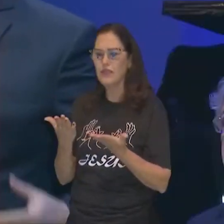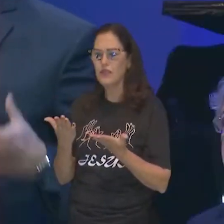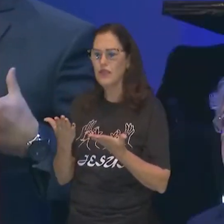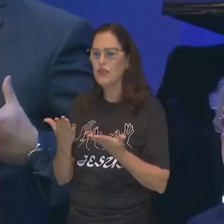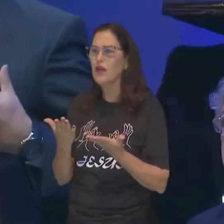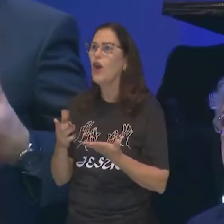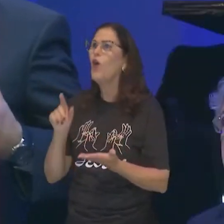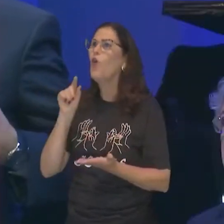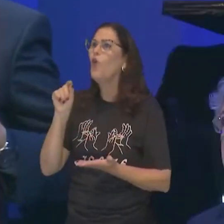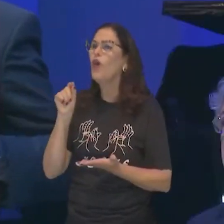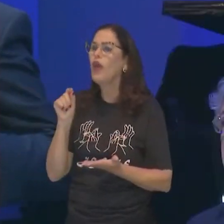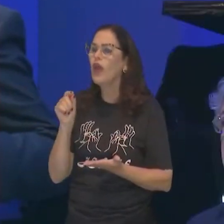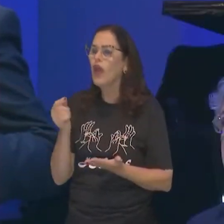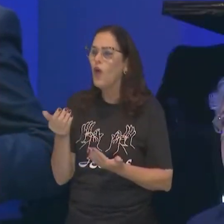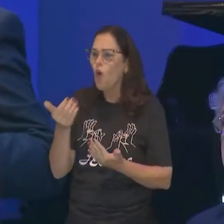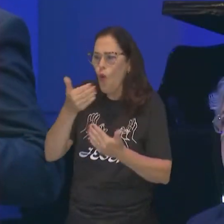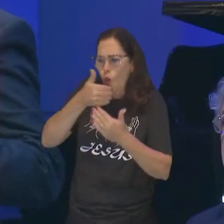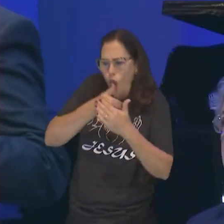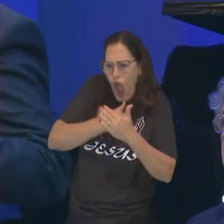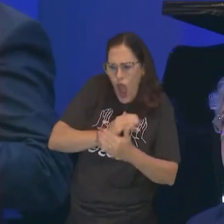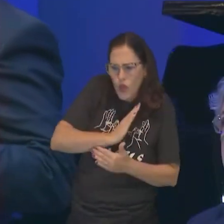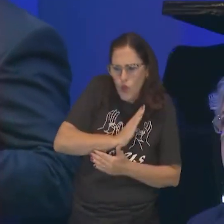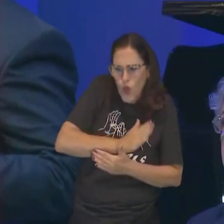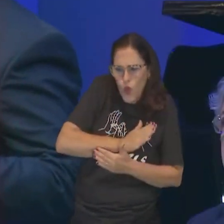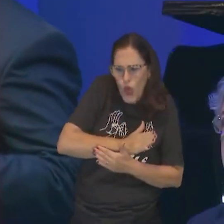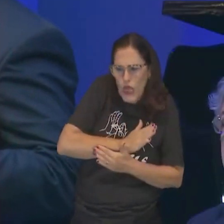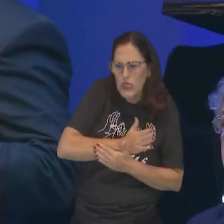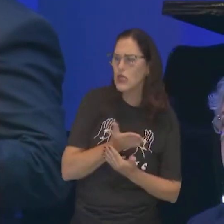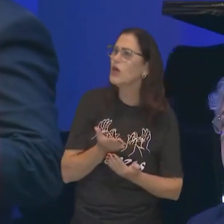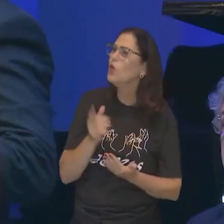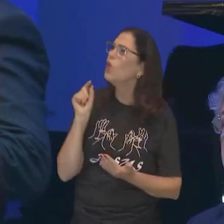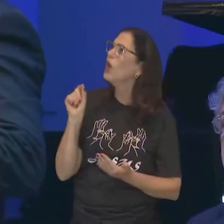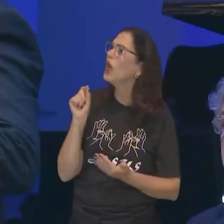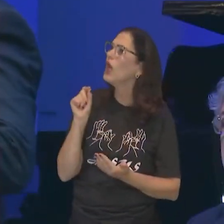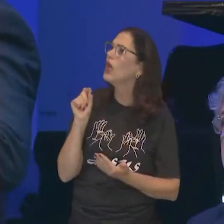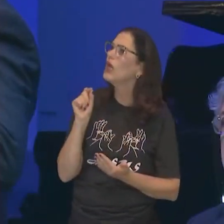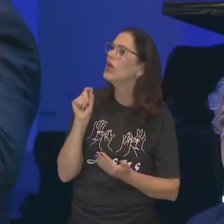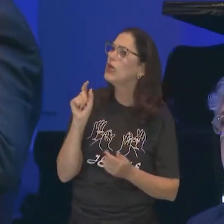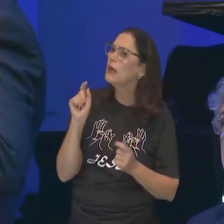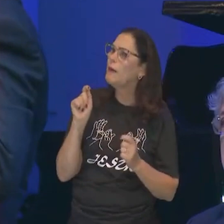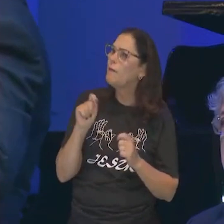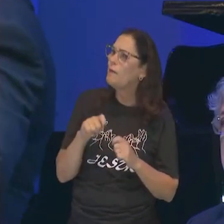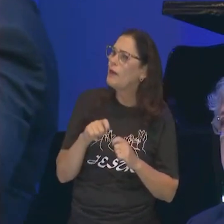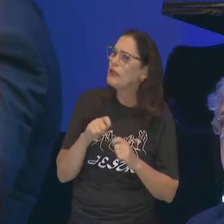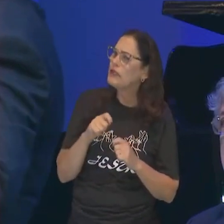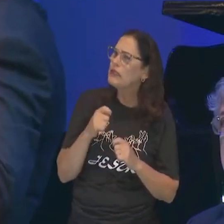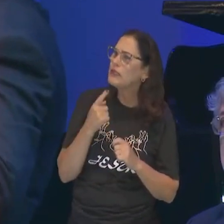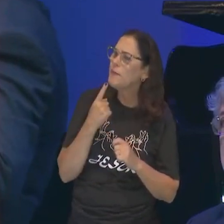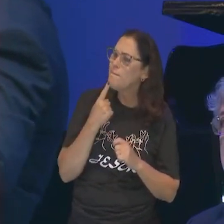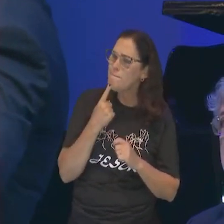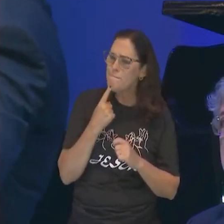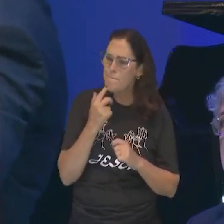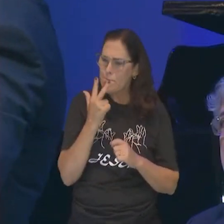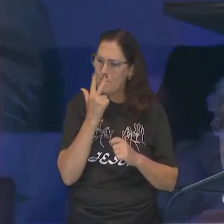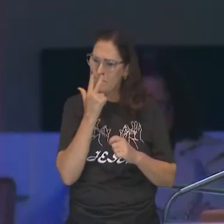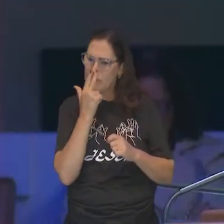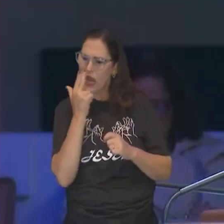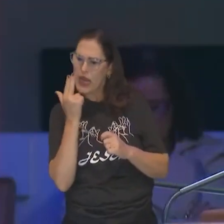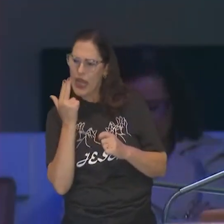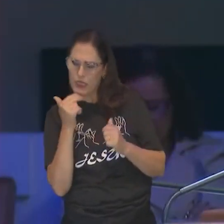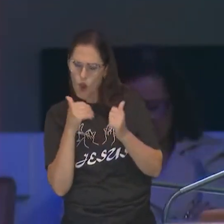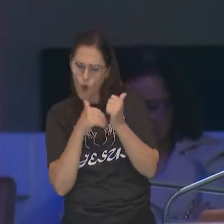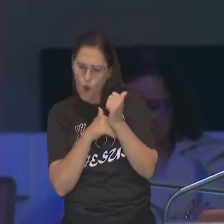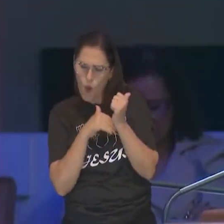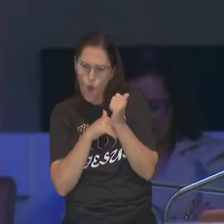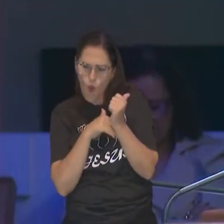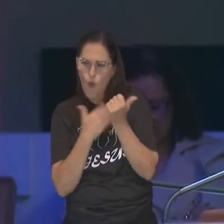o que eu guardo no meu coração, que eu posso ter a impressão de que está oculto